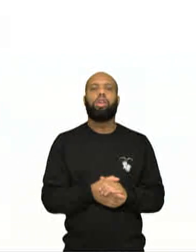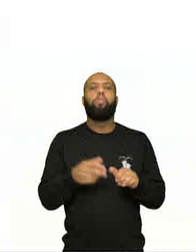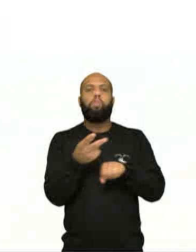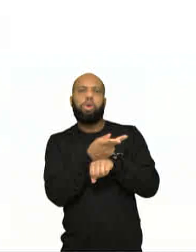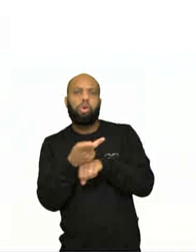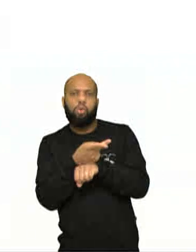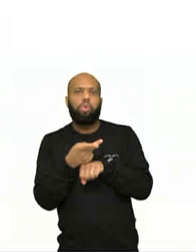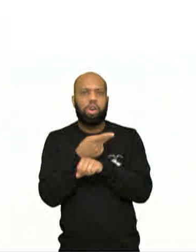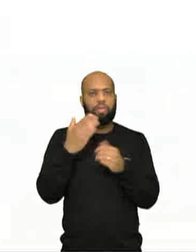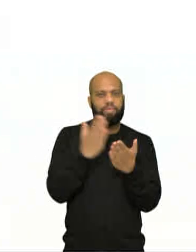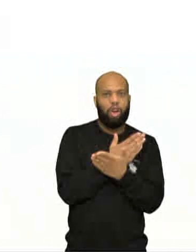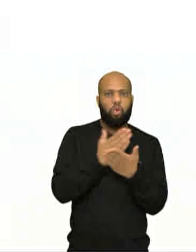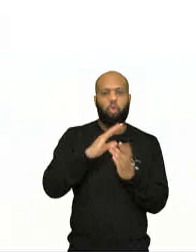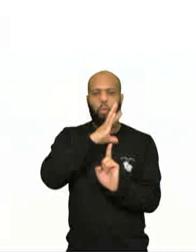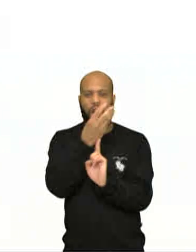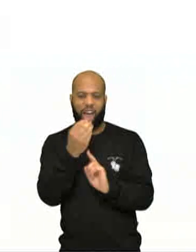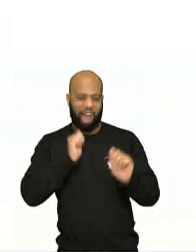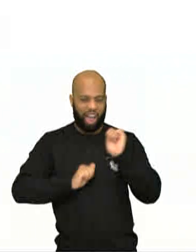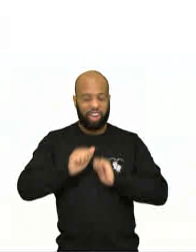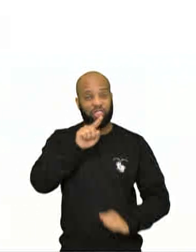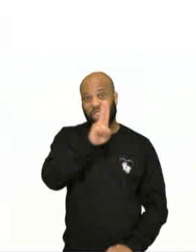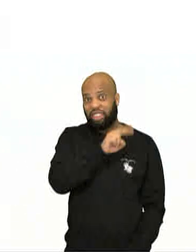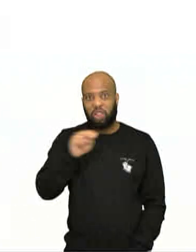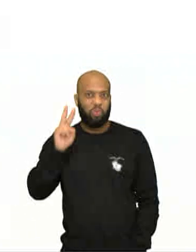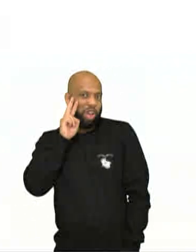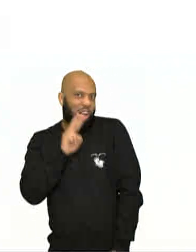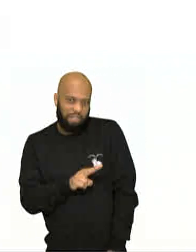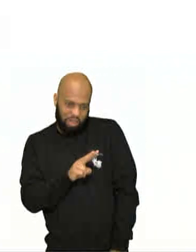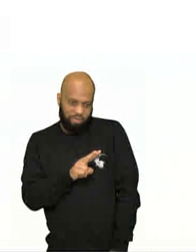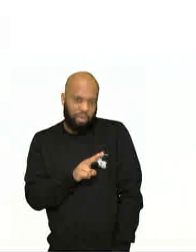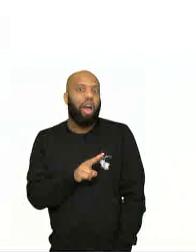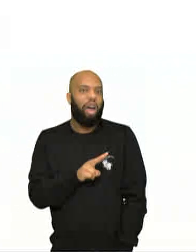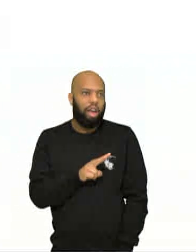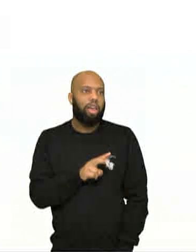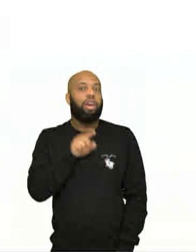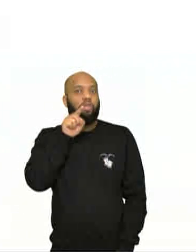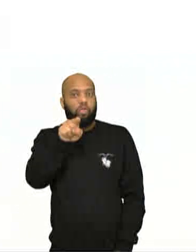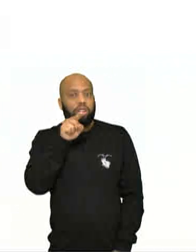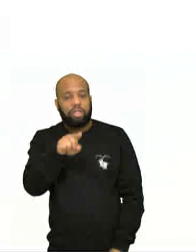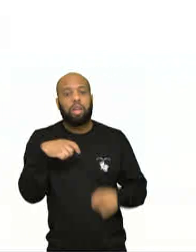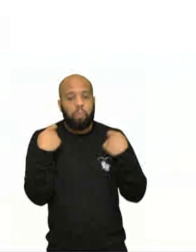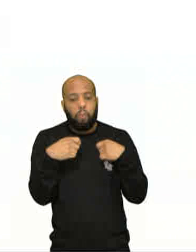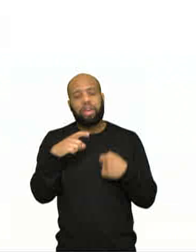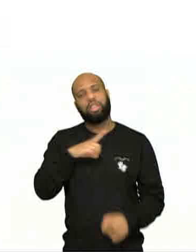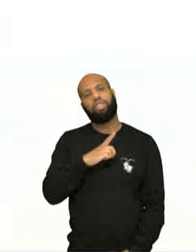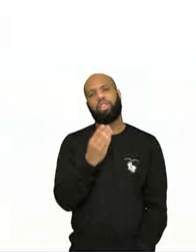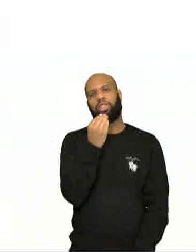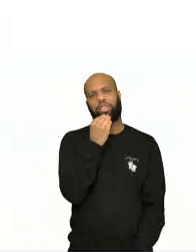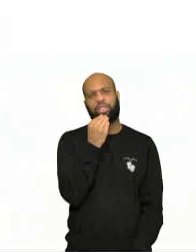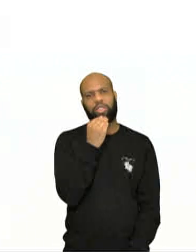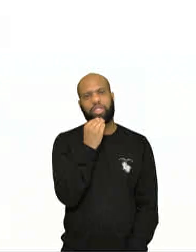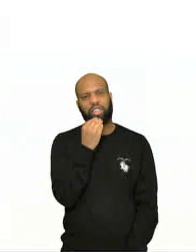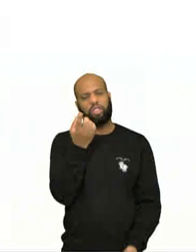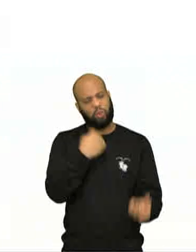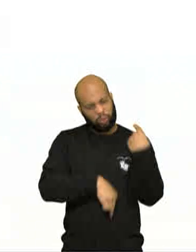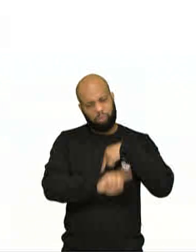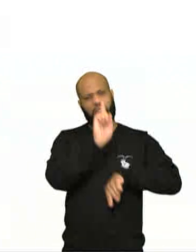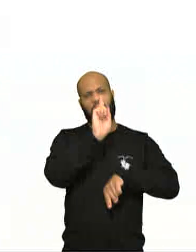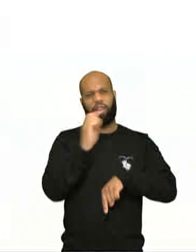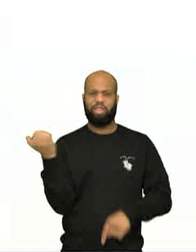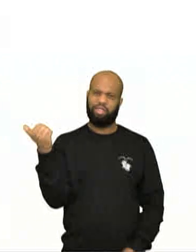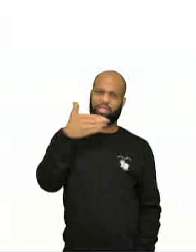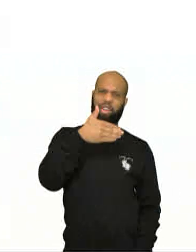procurar um artista que nunca tenhas ouvido. Dê a você mesmo a oportunidade de se superar e